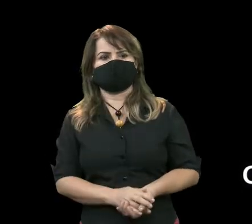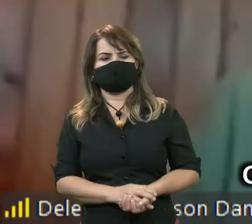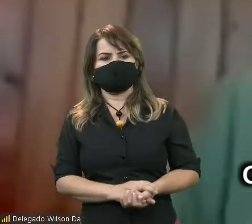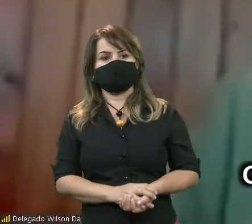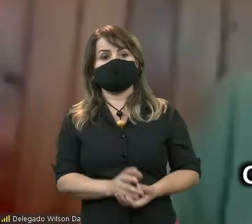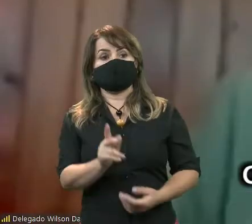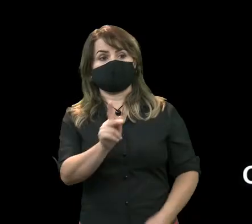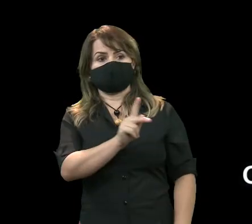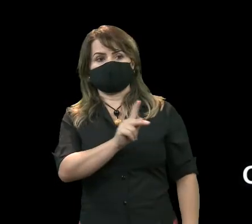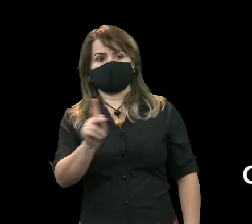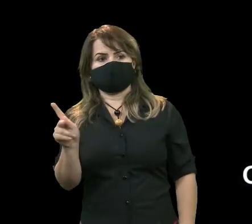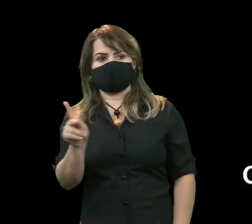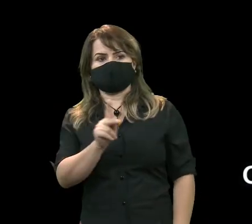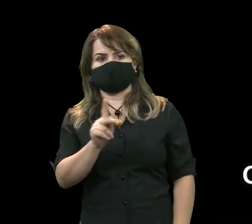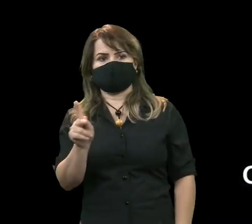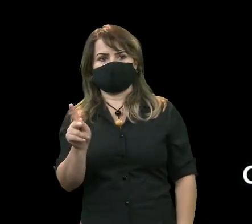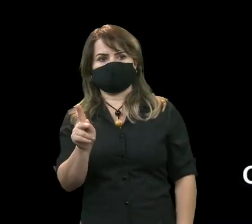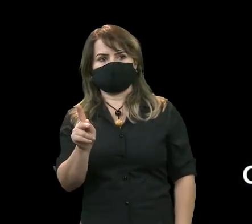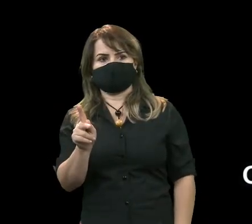Presidente.